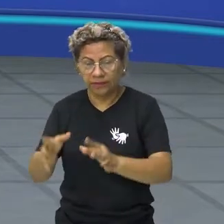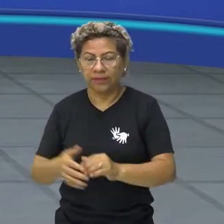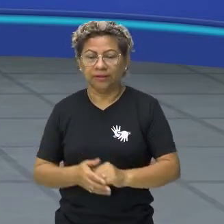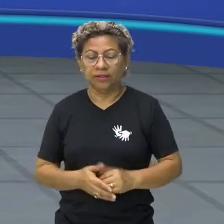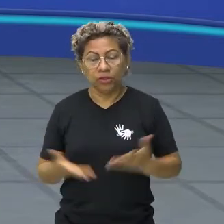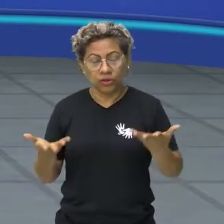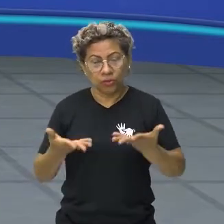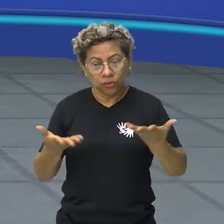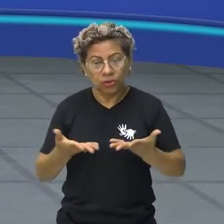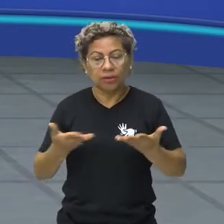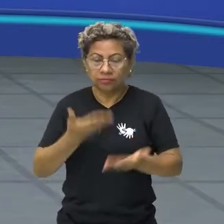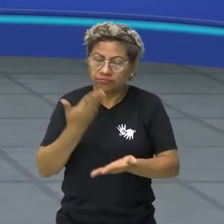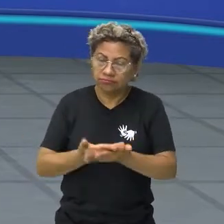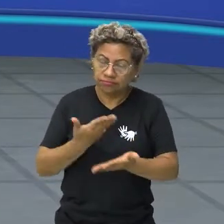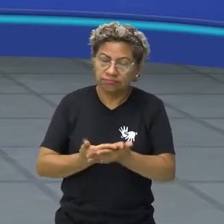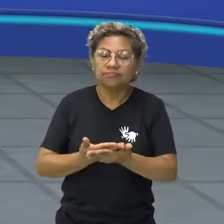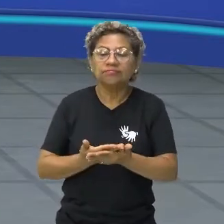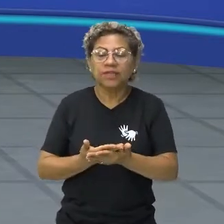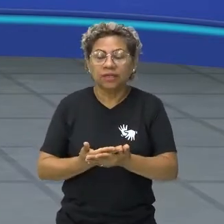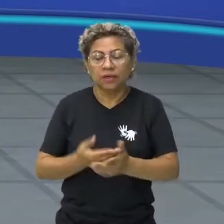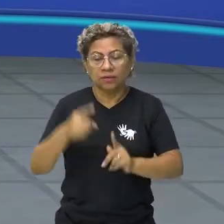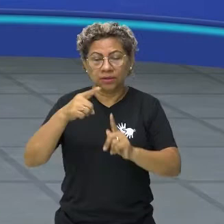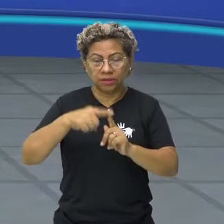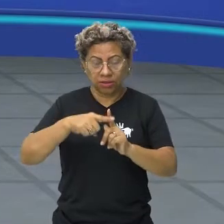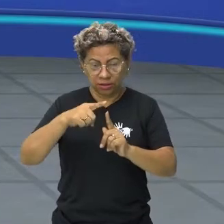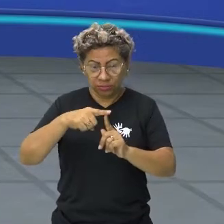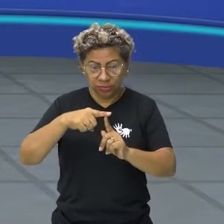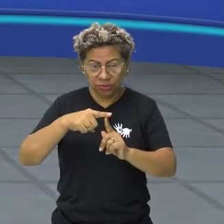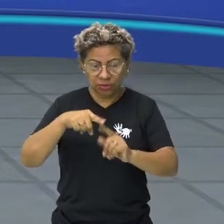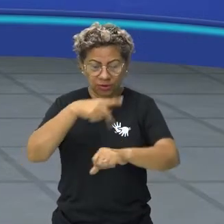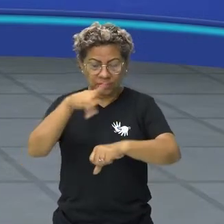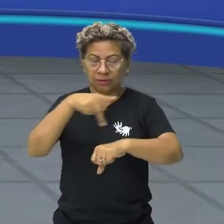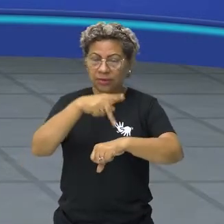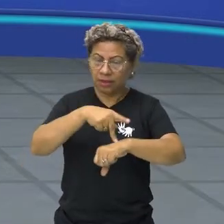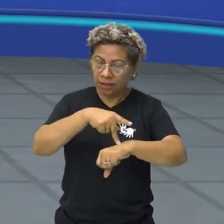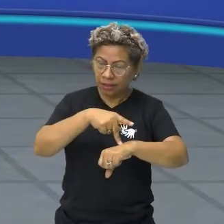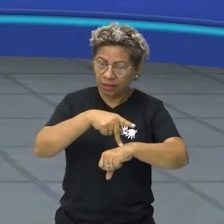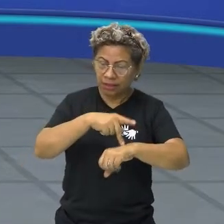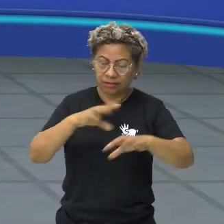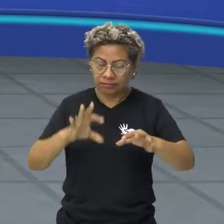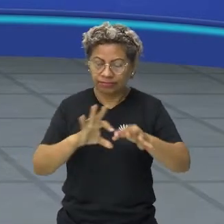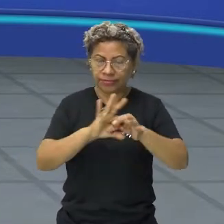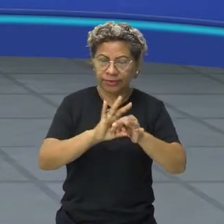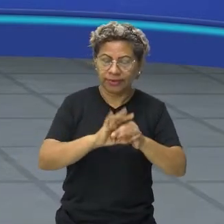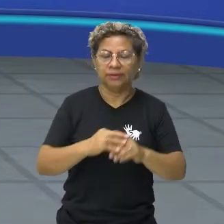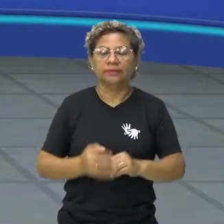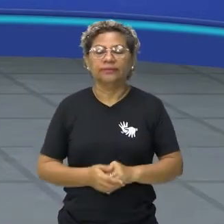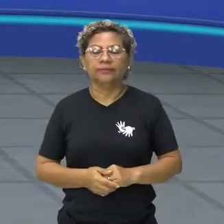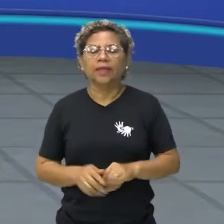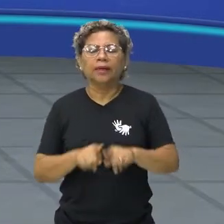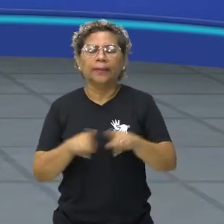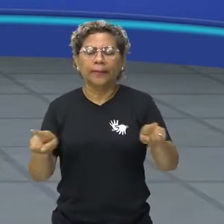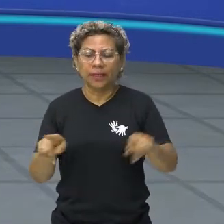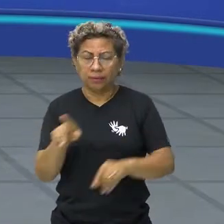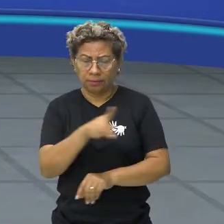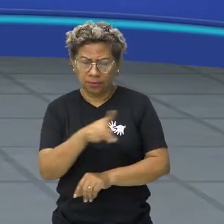estudos de hoje sobre os blocos econômicos, tá certo? Mas, professora, o que é